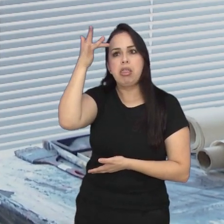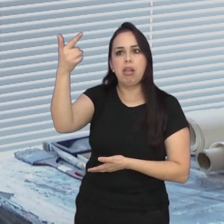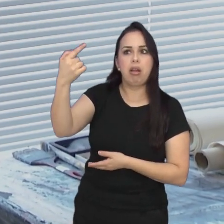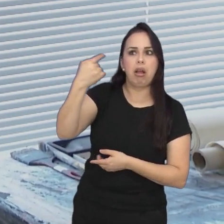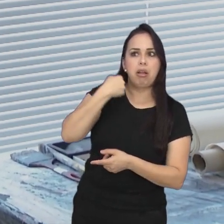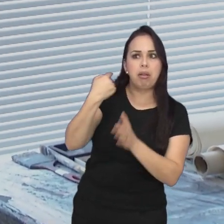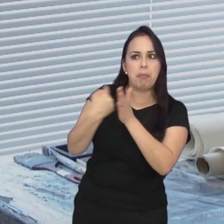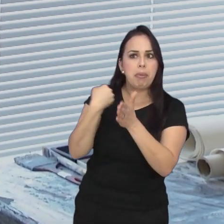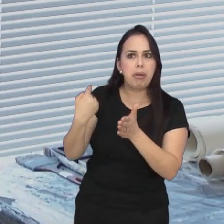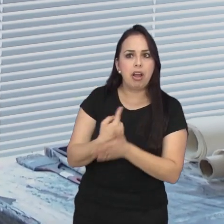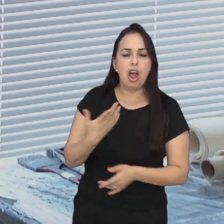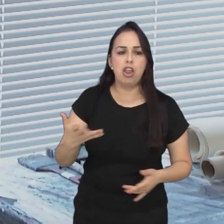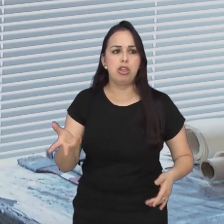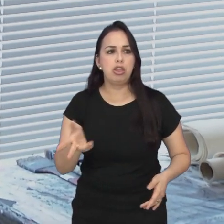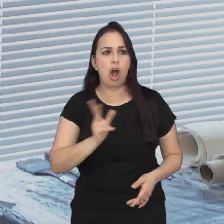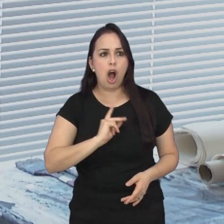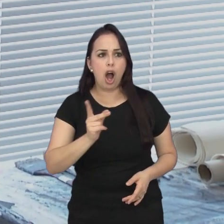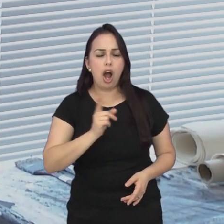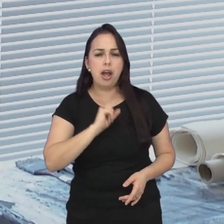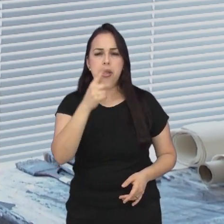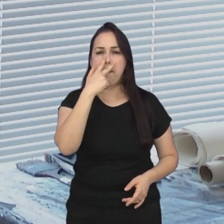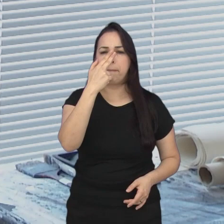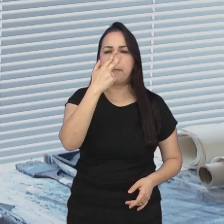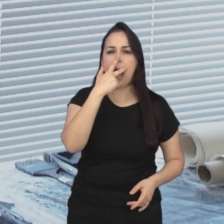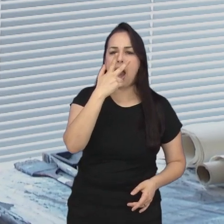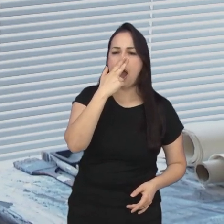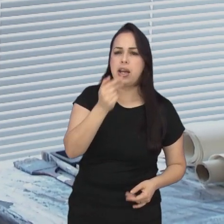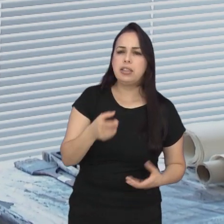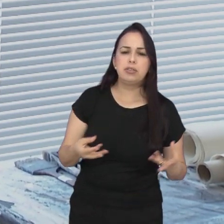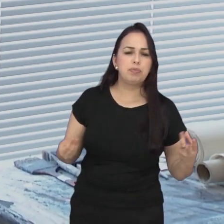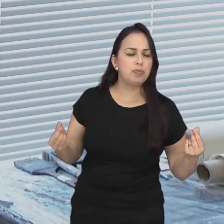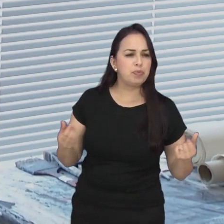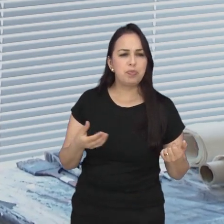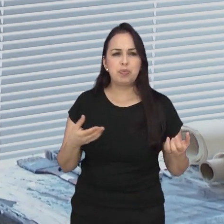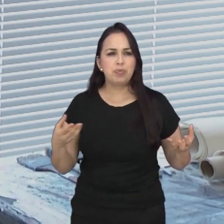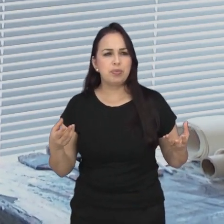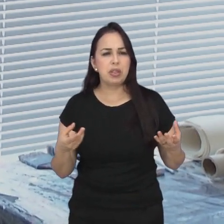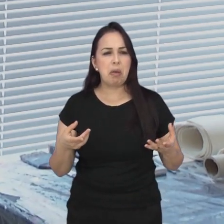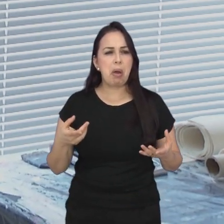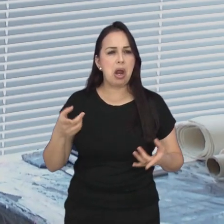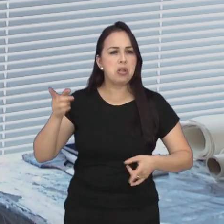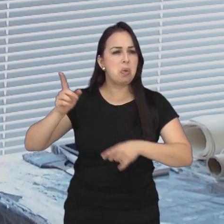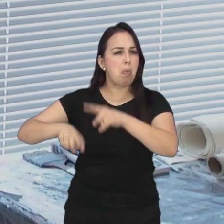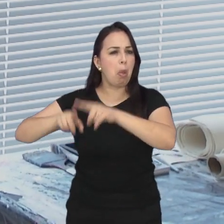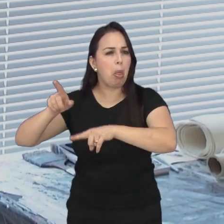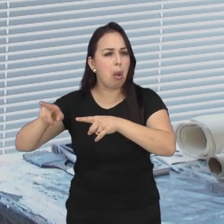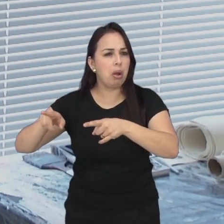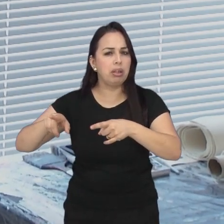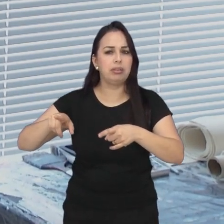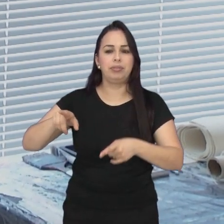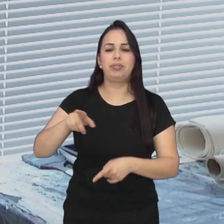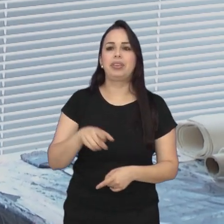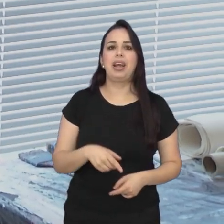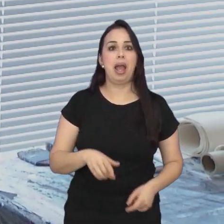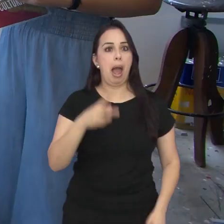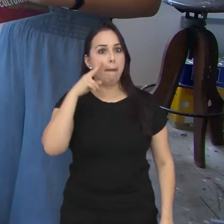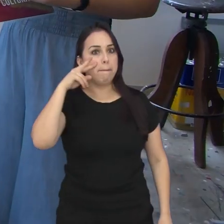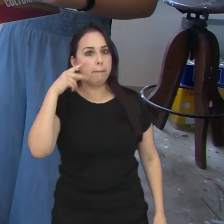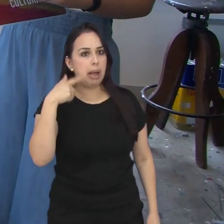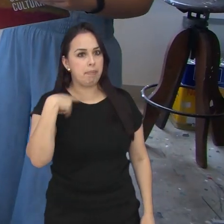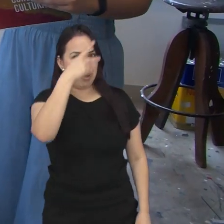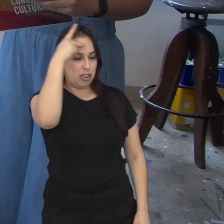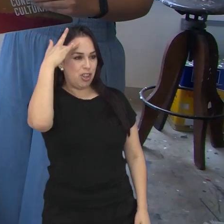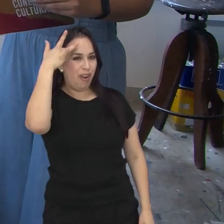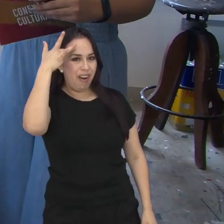pessoas que olham e falam, nossa, isso aqui tá parecendo um objeto, né?